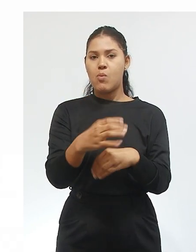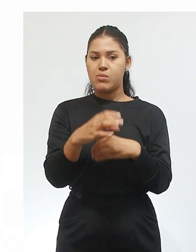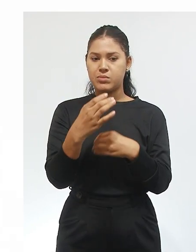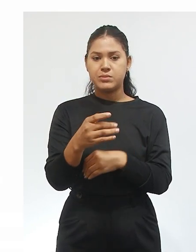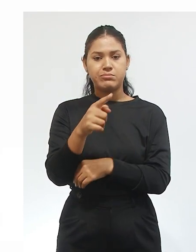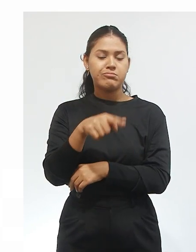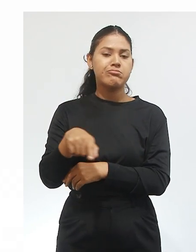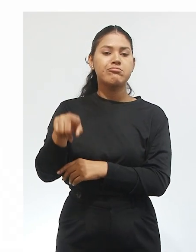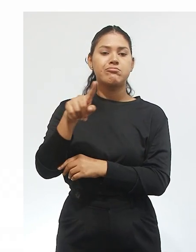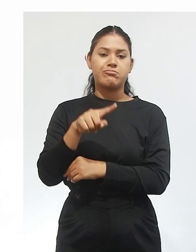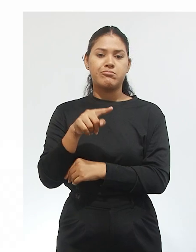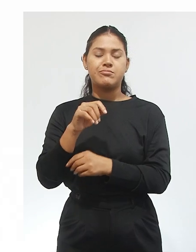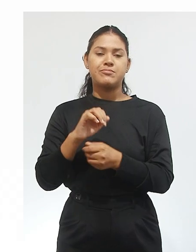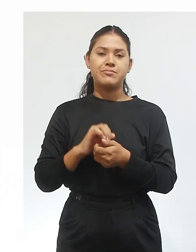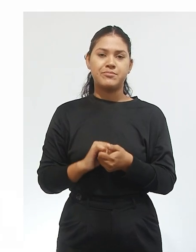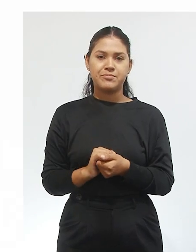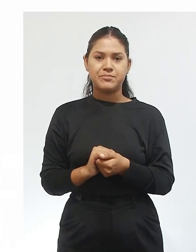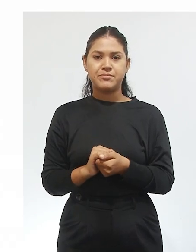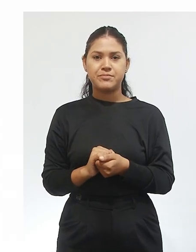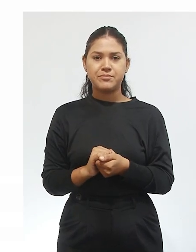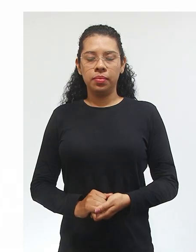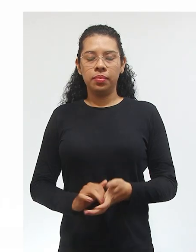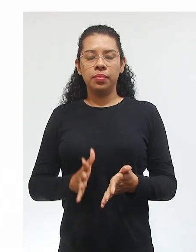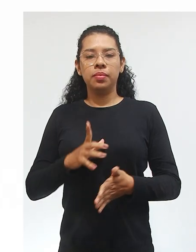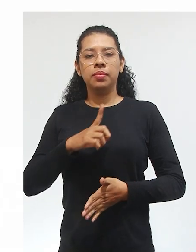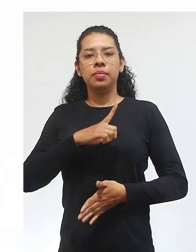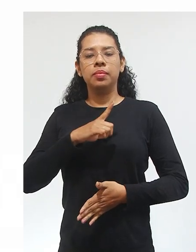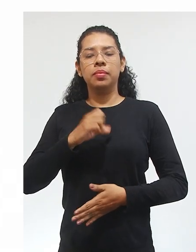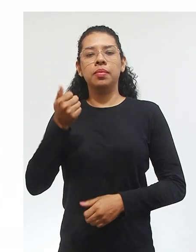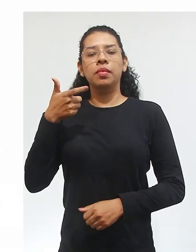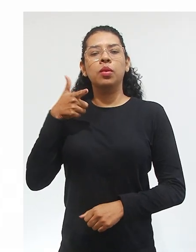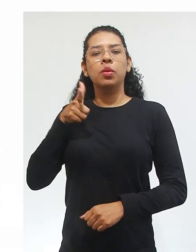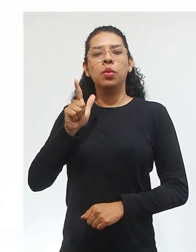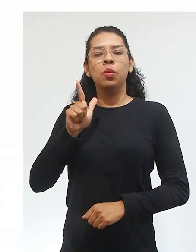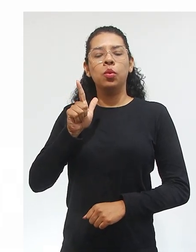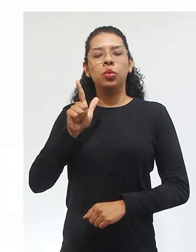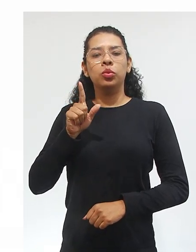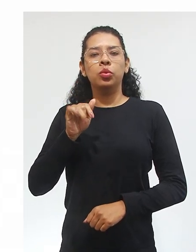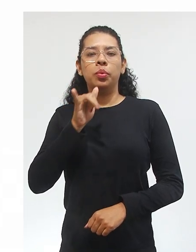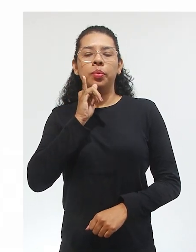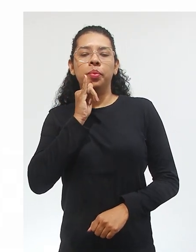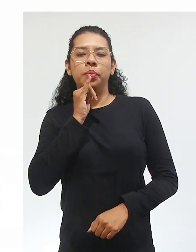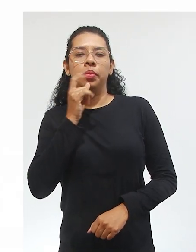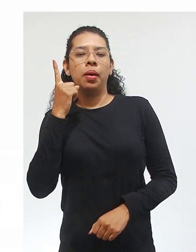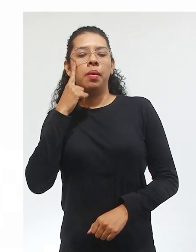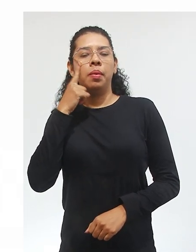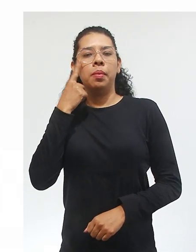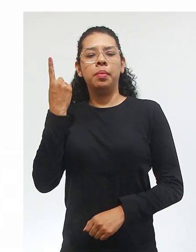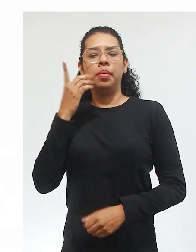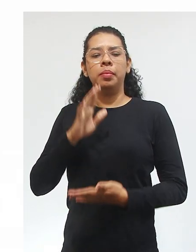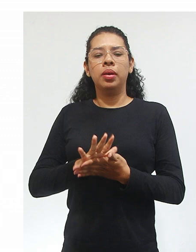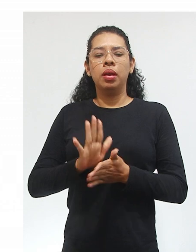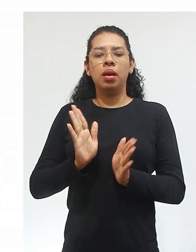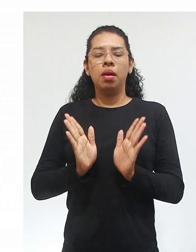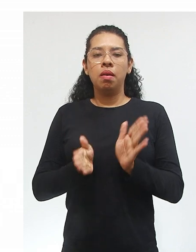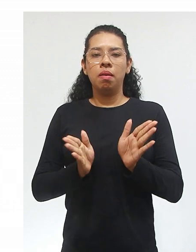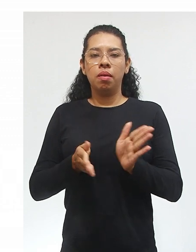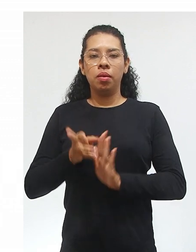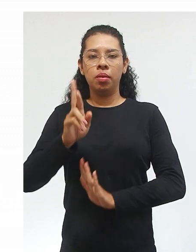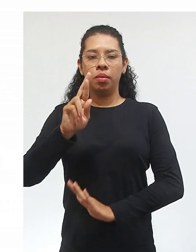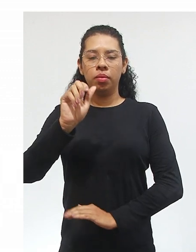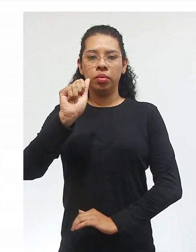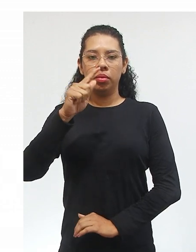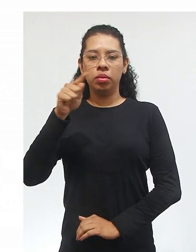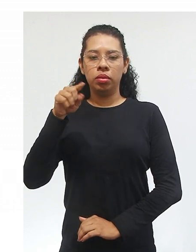são os principais exigidos. Outro modelo aqui de razonete. Desculpa, agora eu vou trazer o modelo de razonete.